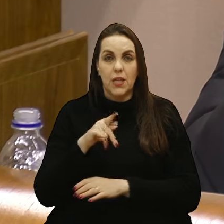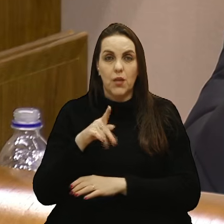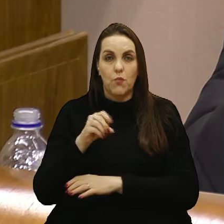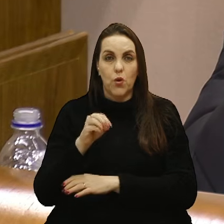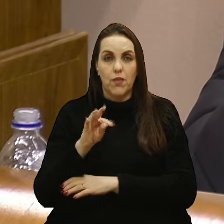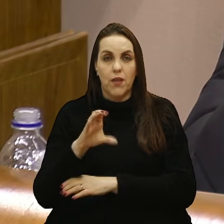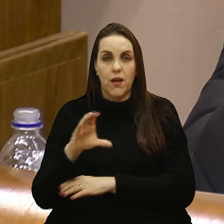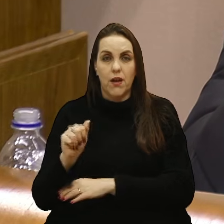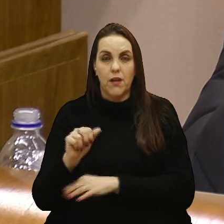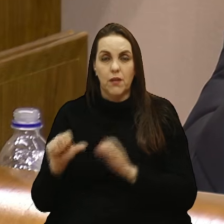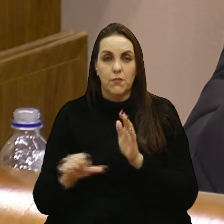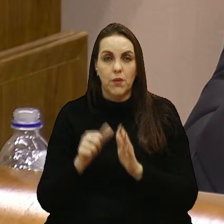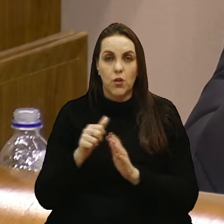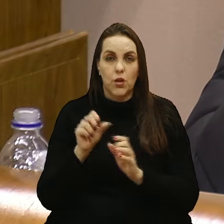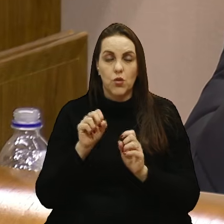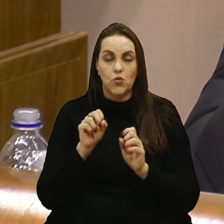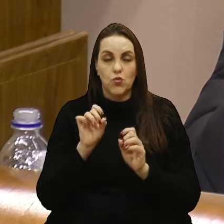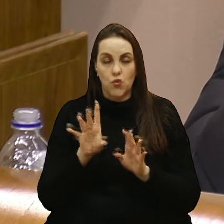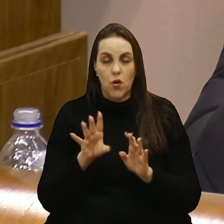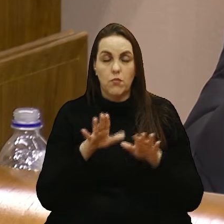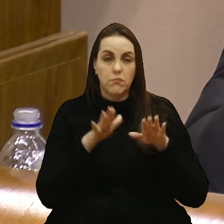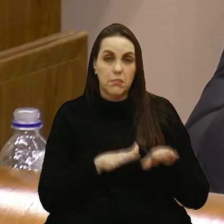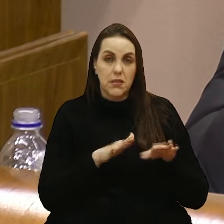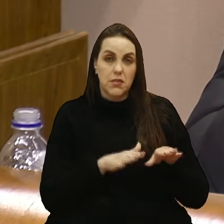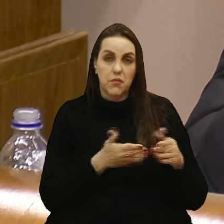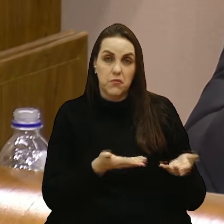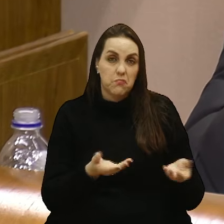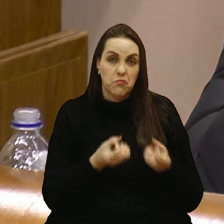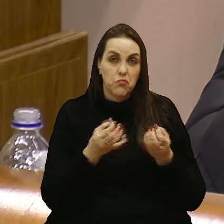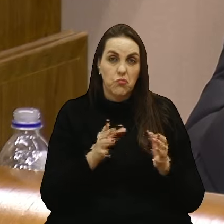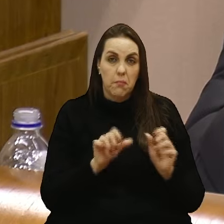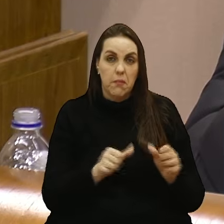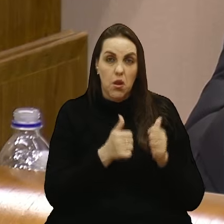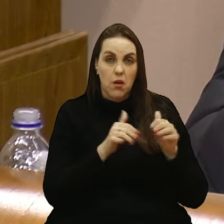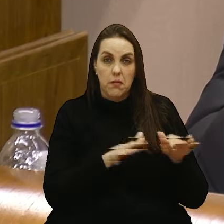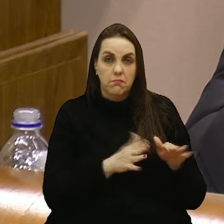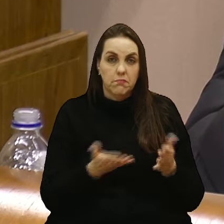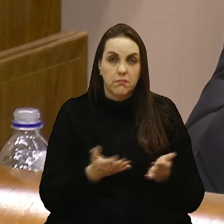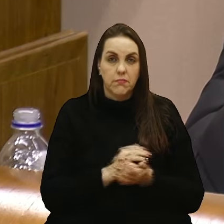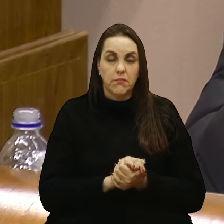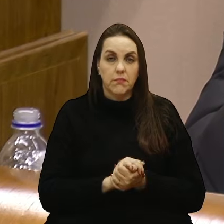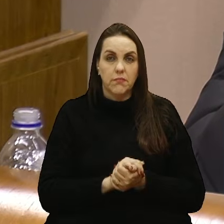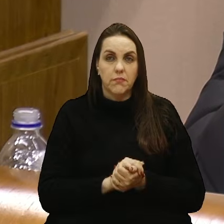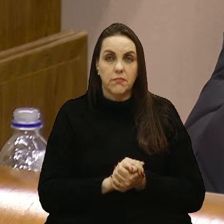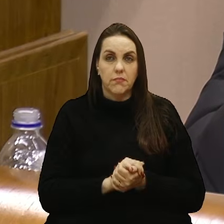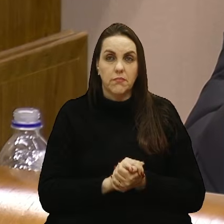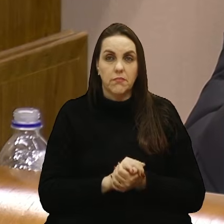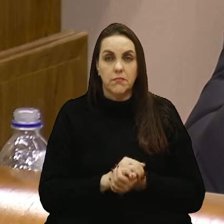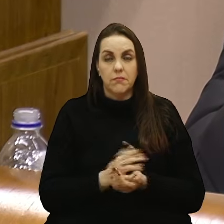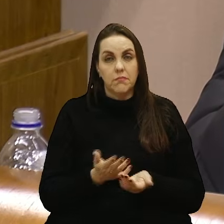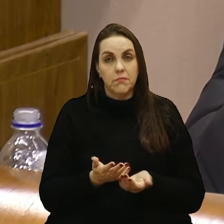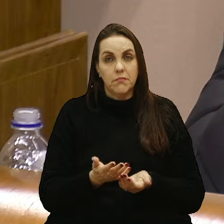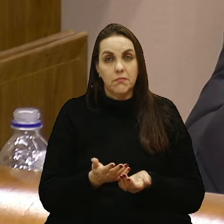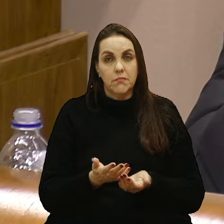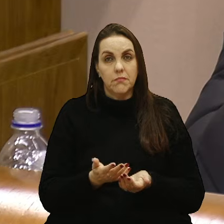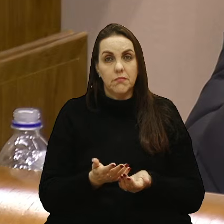só melhorar o nosso passivo. Logicamente, queria melhorar o nosso passivo, né? Mas nós